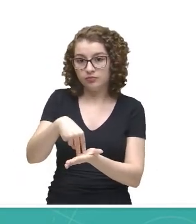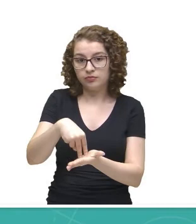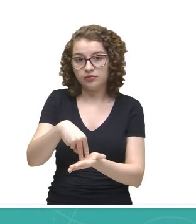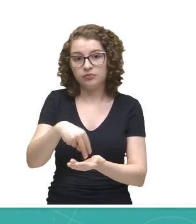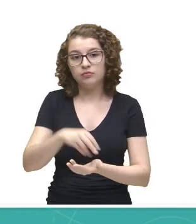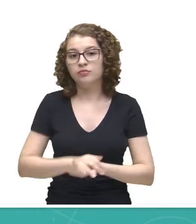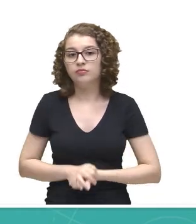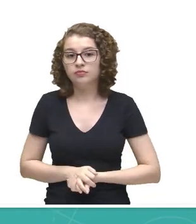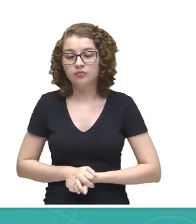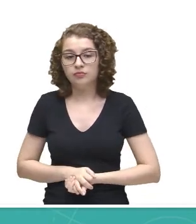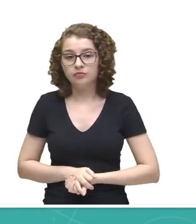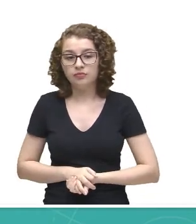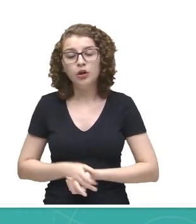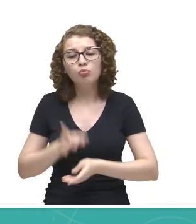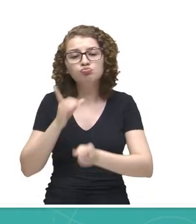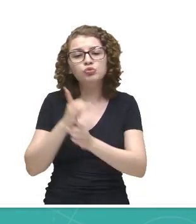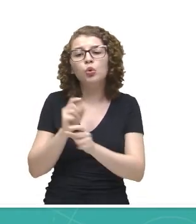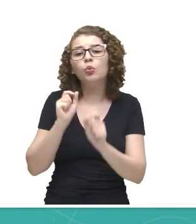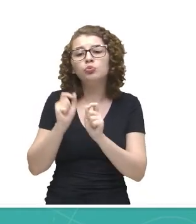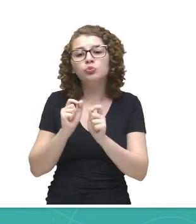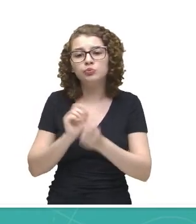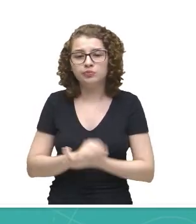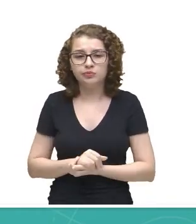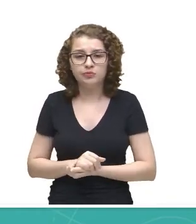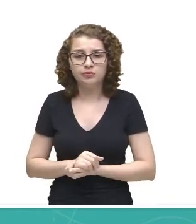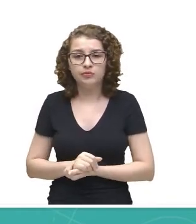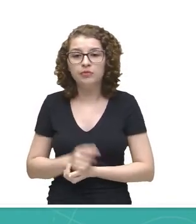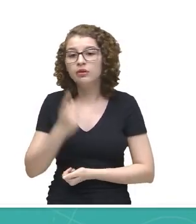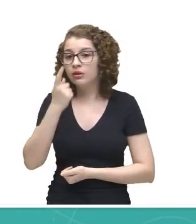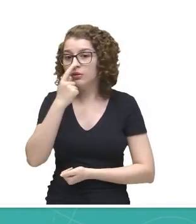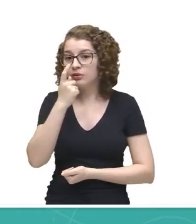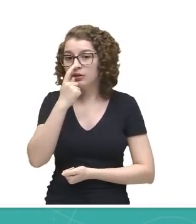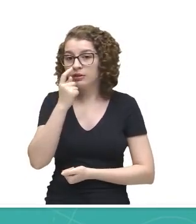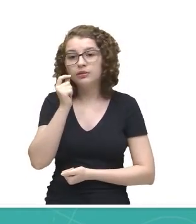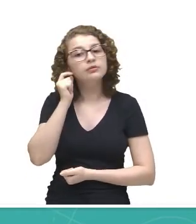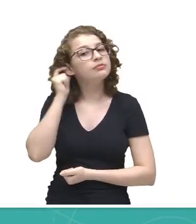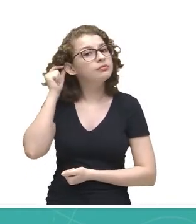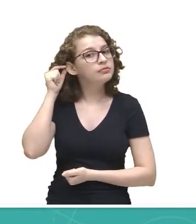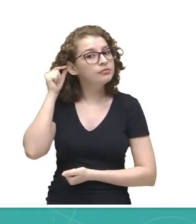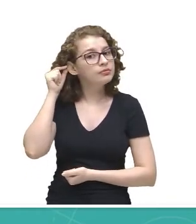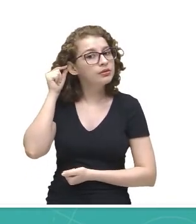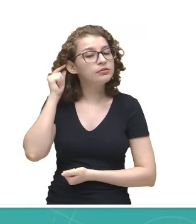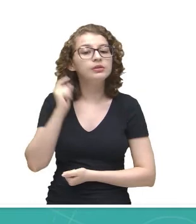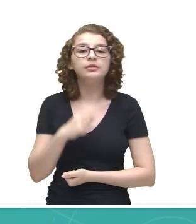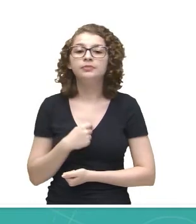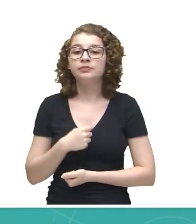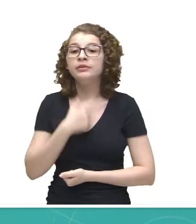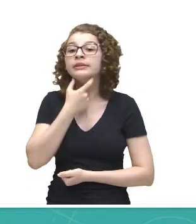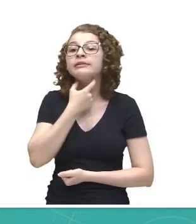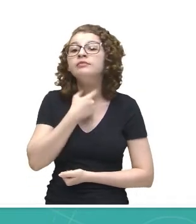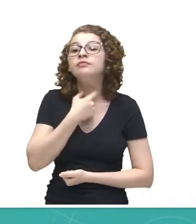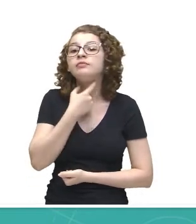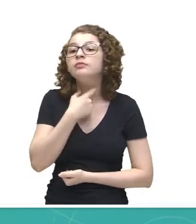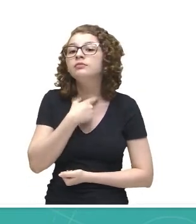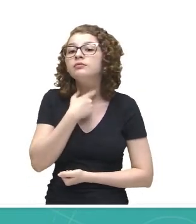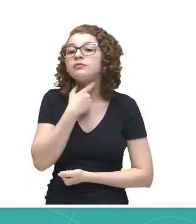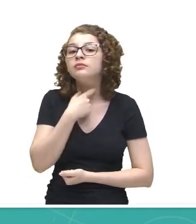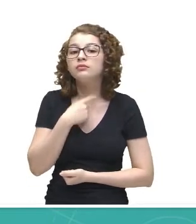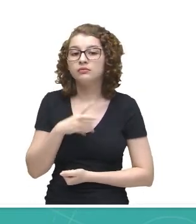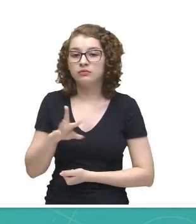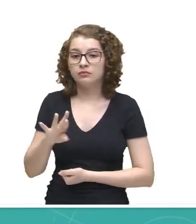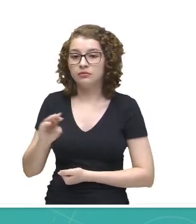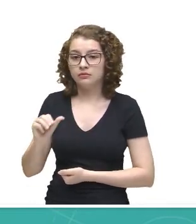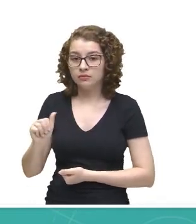aí ele pode ser encontrado no nariz ou na orelha, tá? Na traqueia também é encontrado esse tipo de